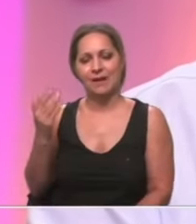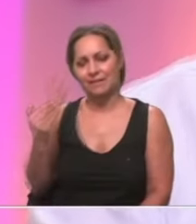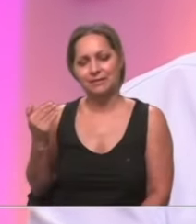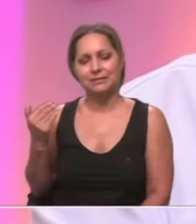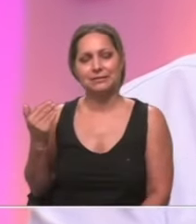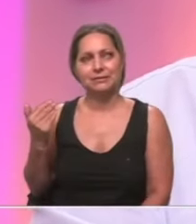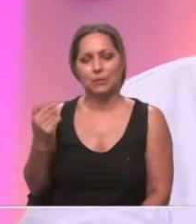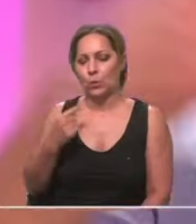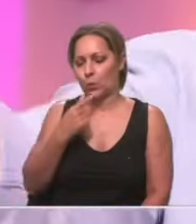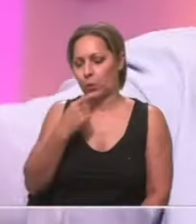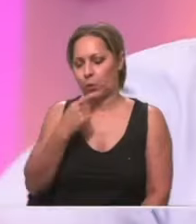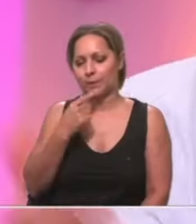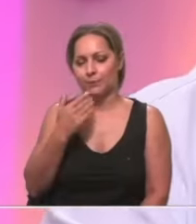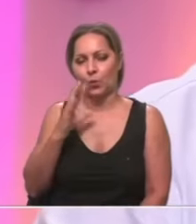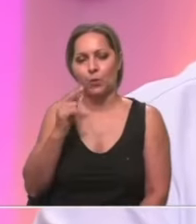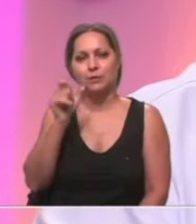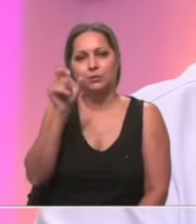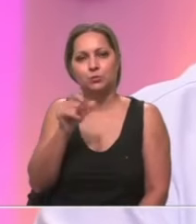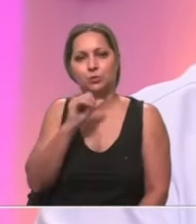sido nada fácil. Sabes quando as pessoas se vão,